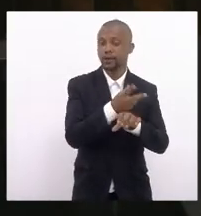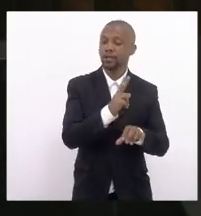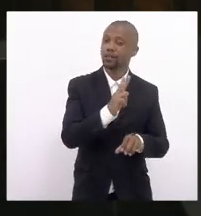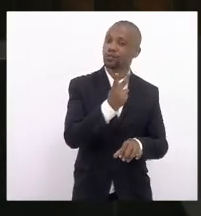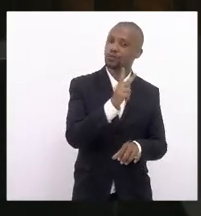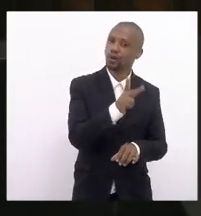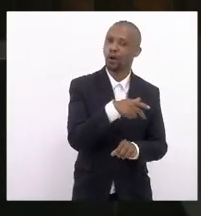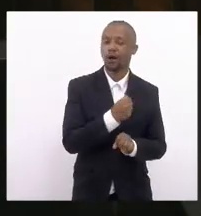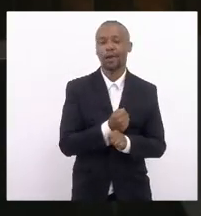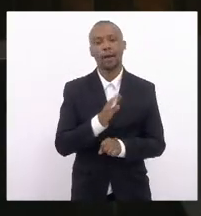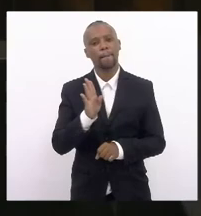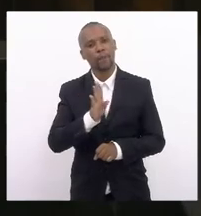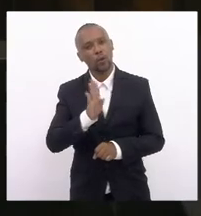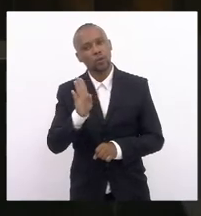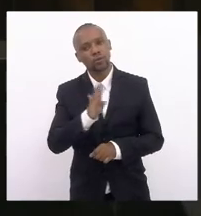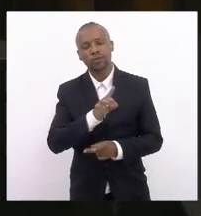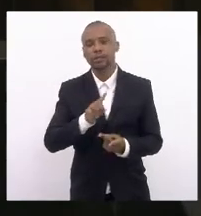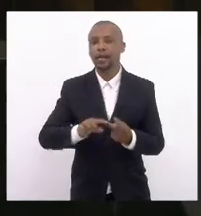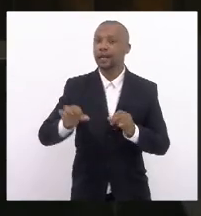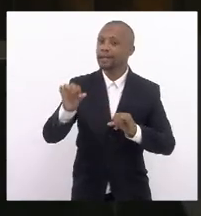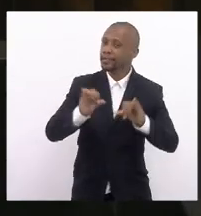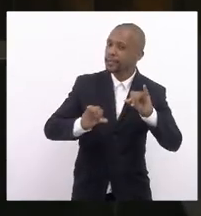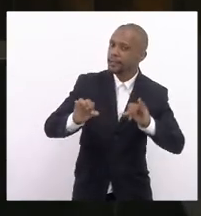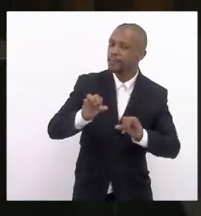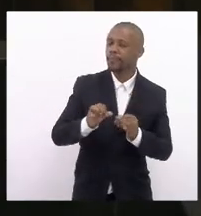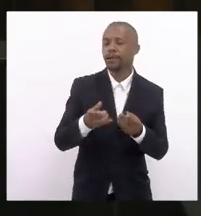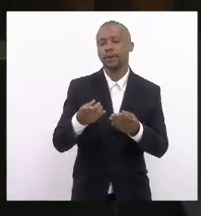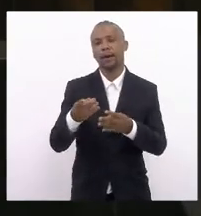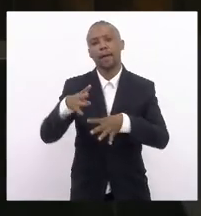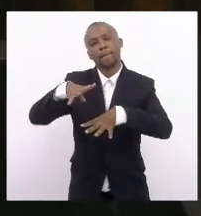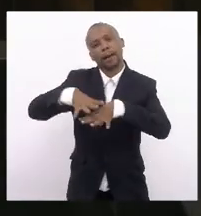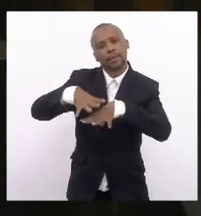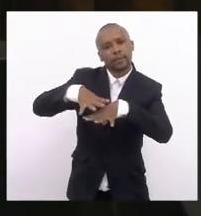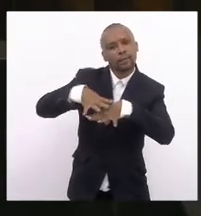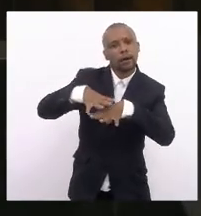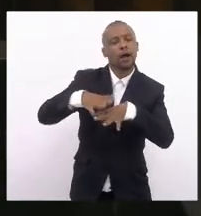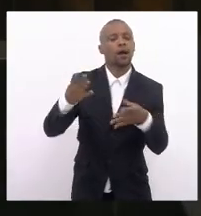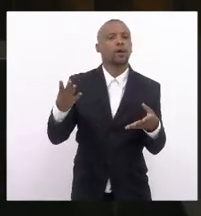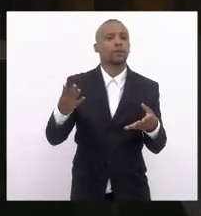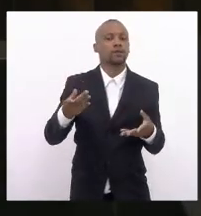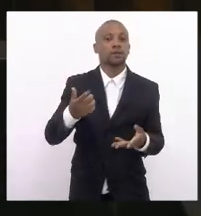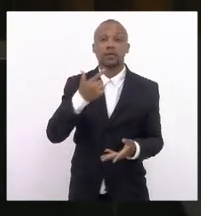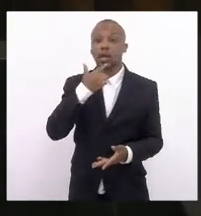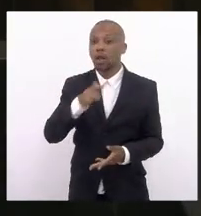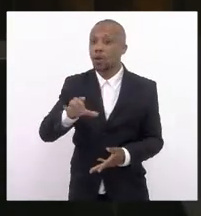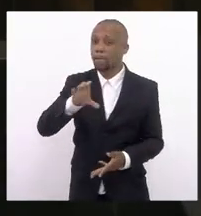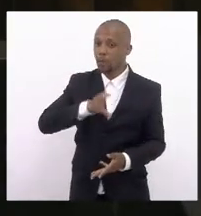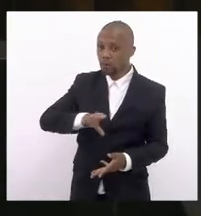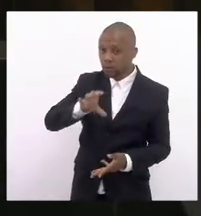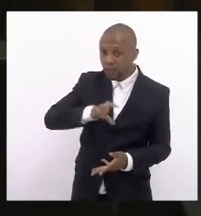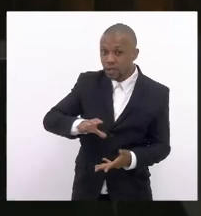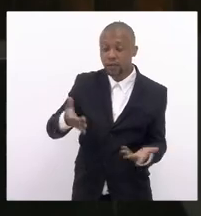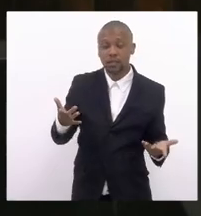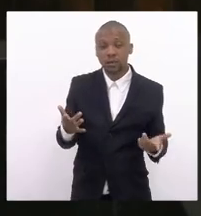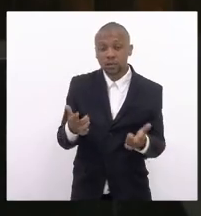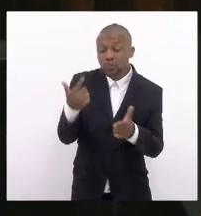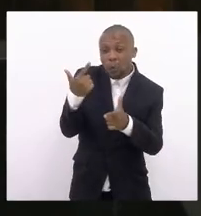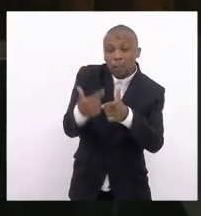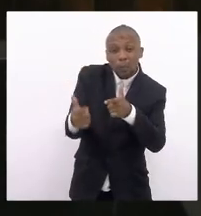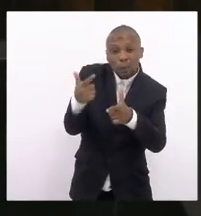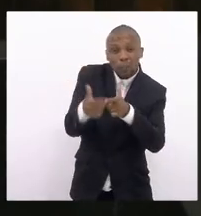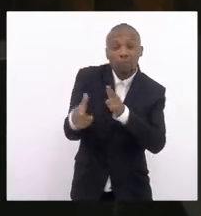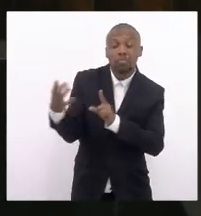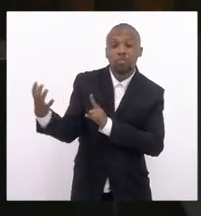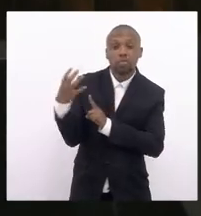de química, de matemática, de língua portuguesa. Isso é um problema, impacta a educação dos nossos